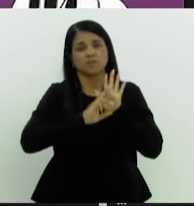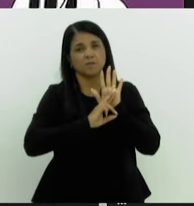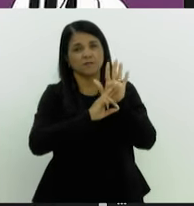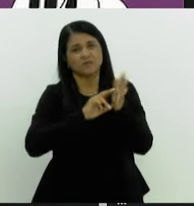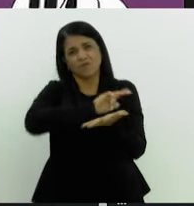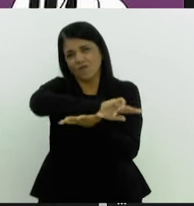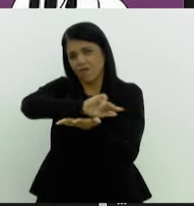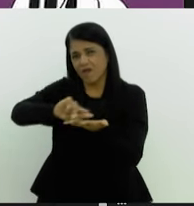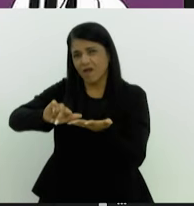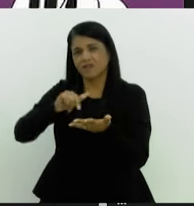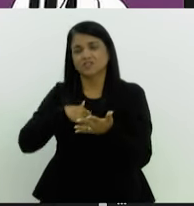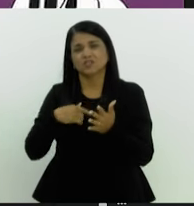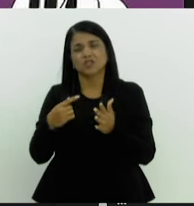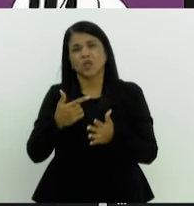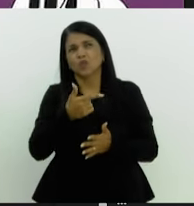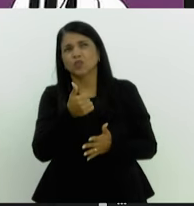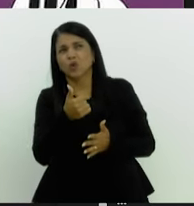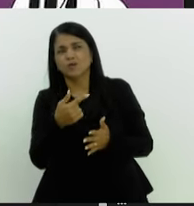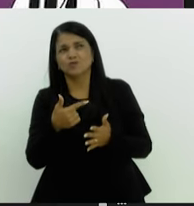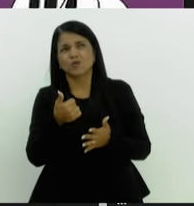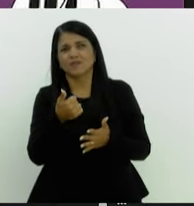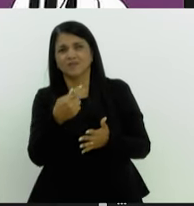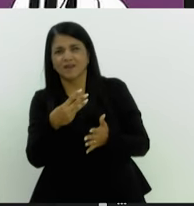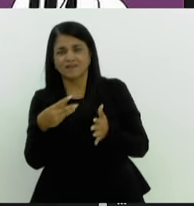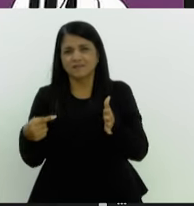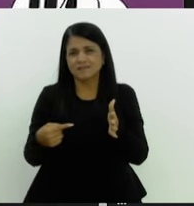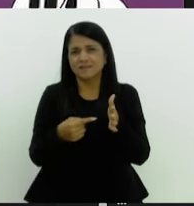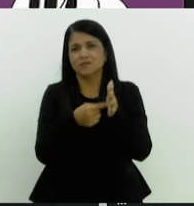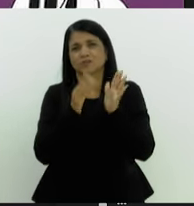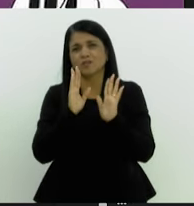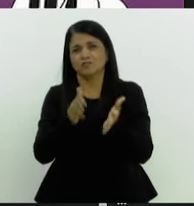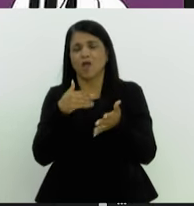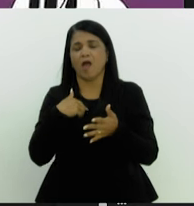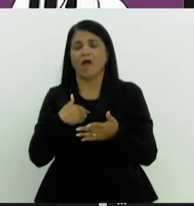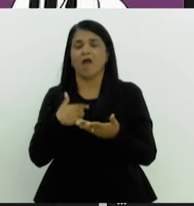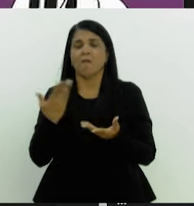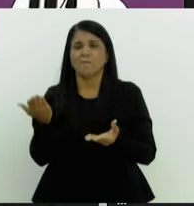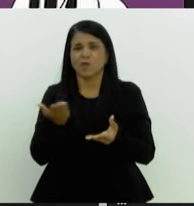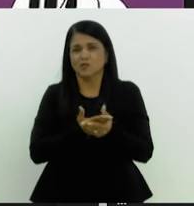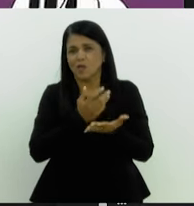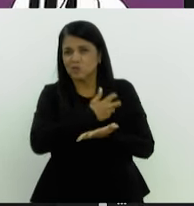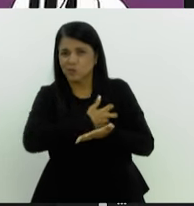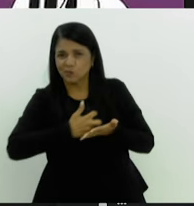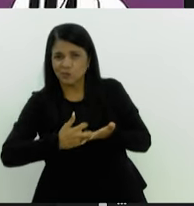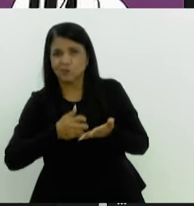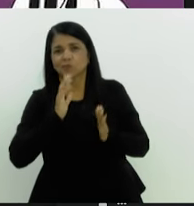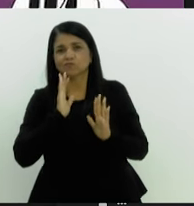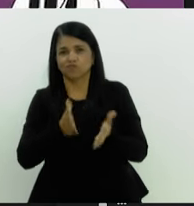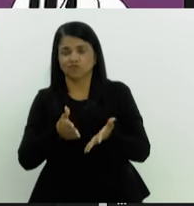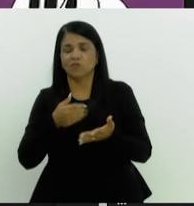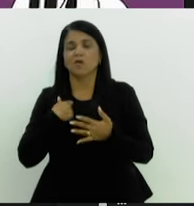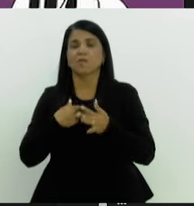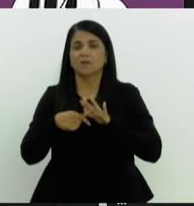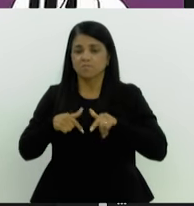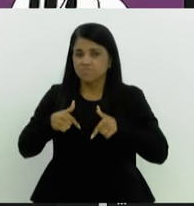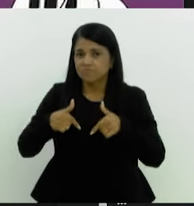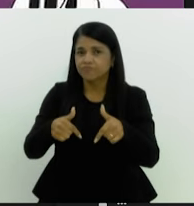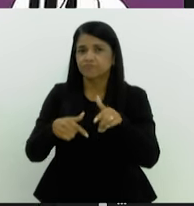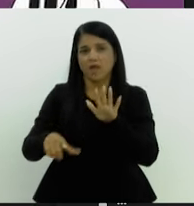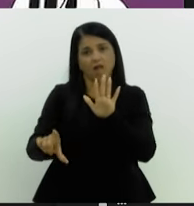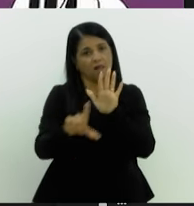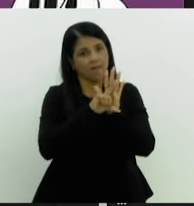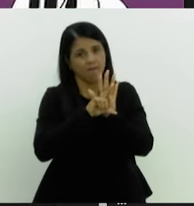12 ou 13 denúncias apresentadas processos já com condenação justamente para que a eficácia dessa